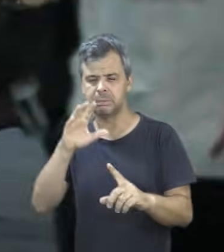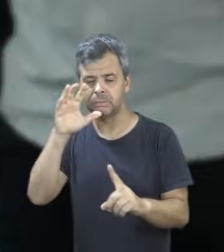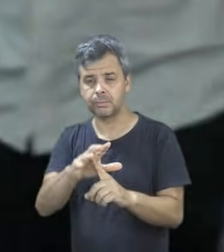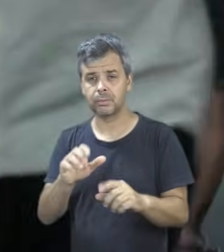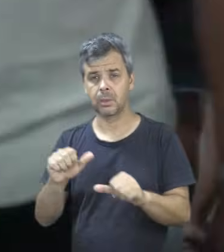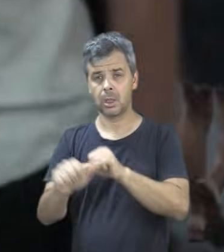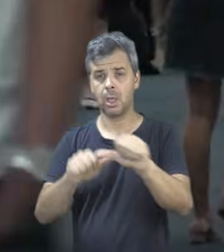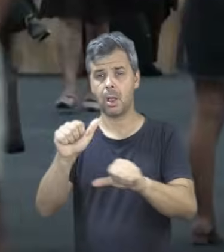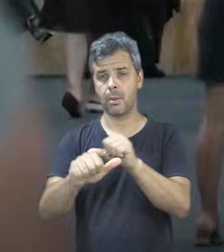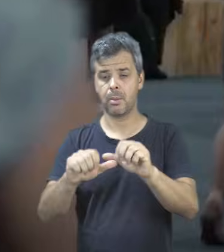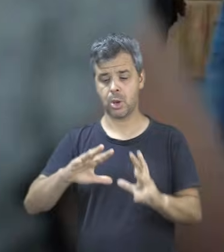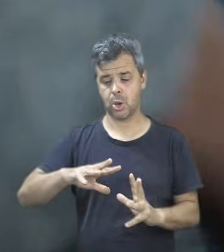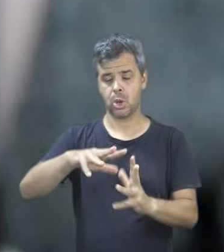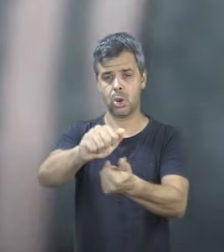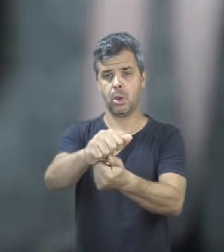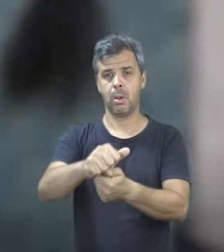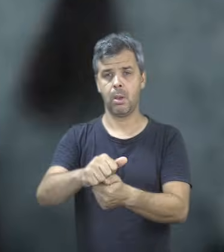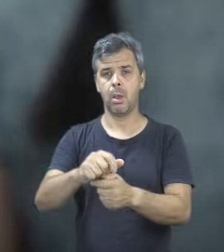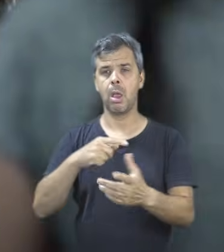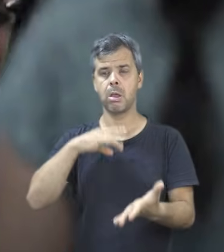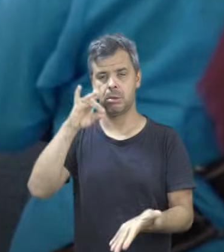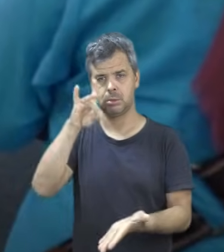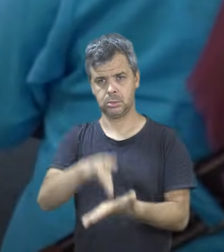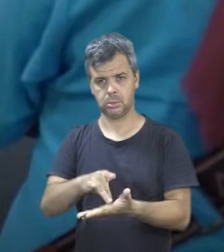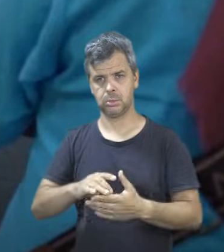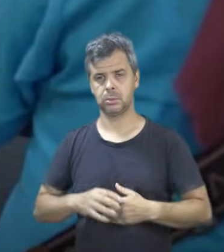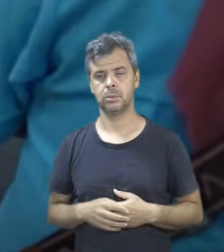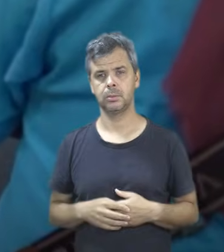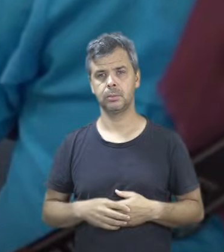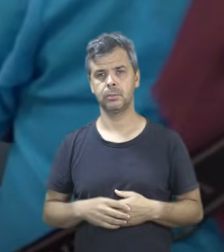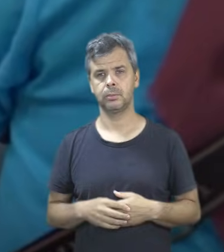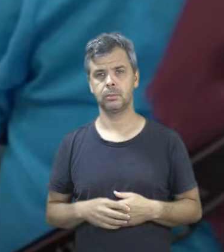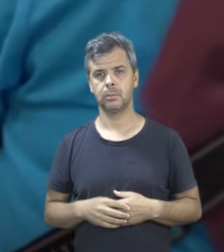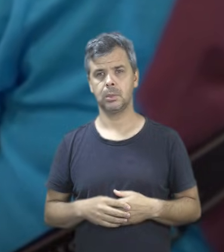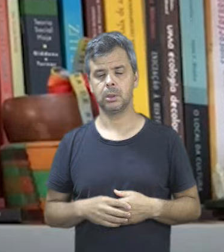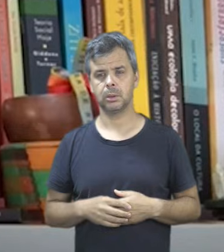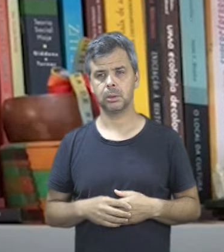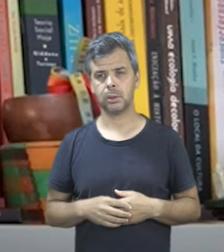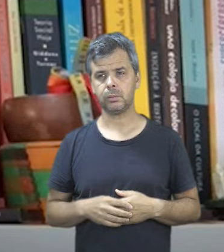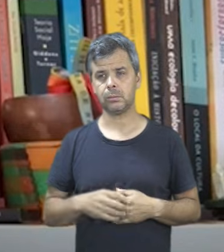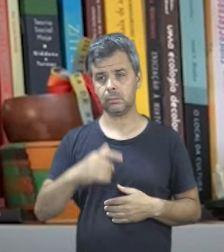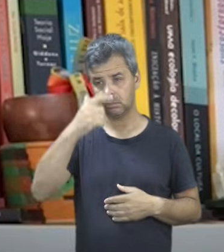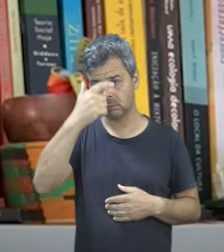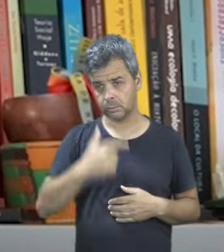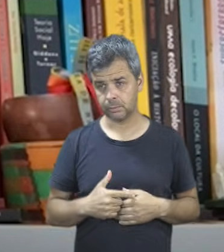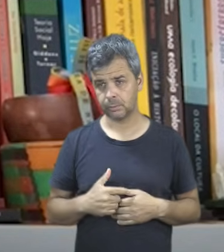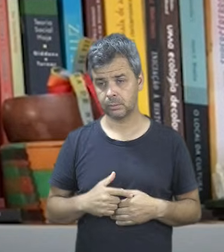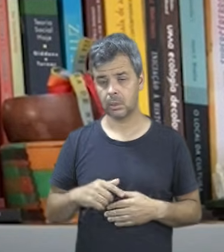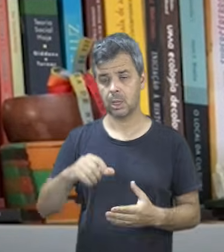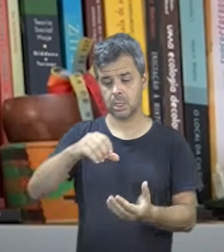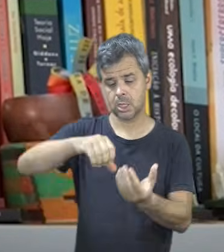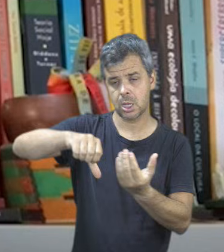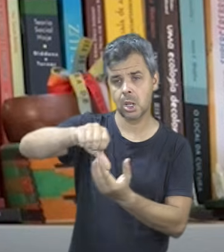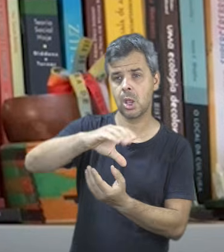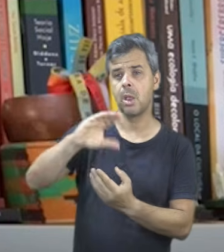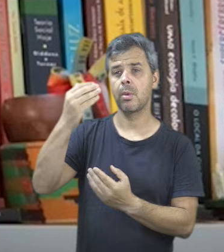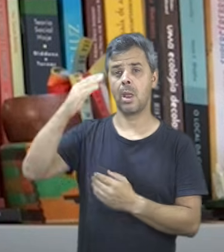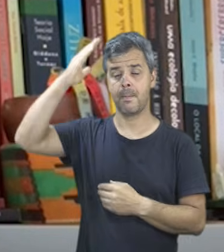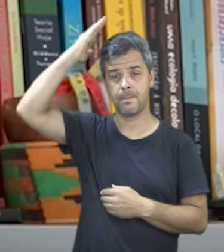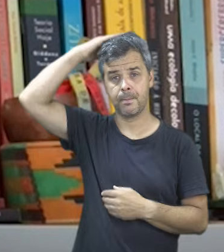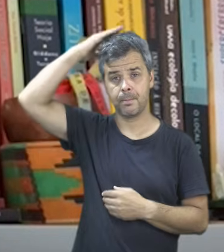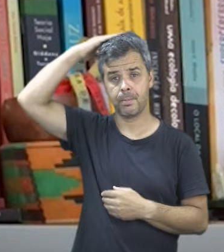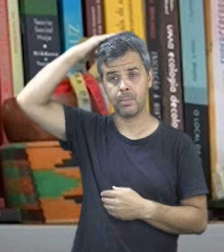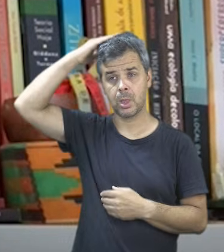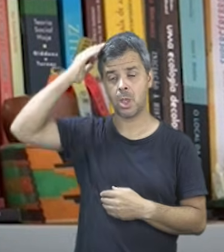transformando o debate global em ações concretas. Eu tô aqui na COP30, em Belém,